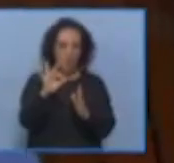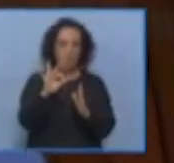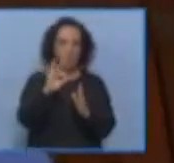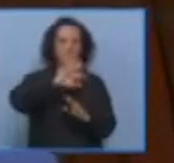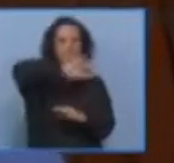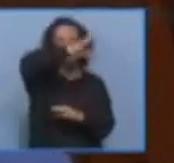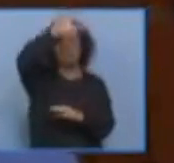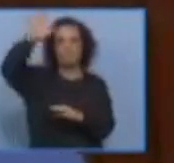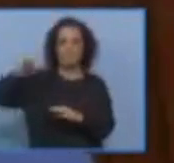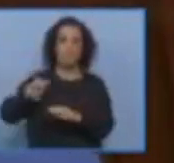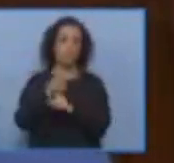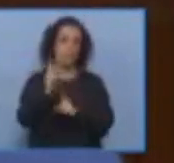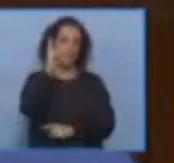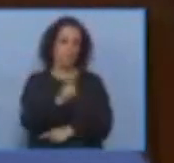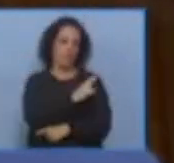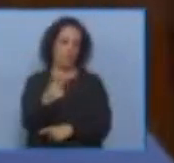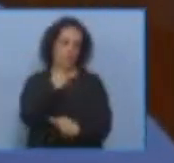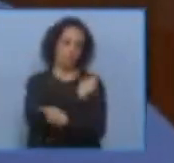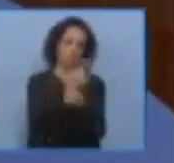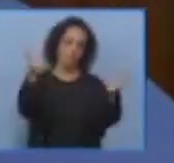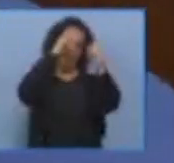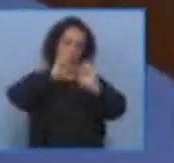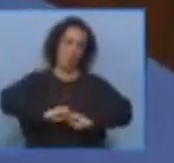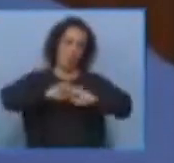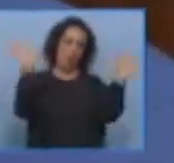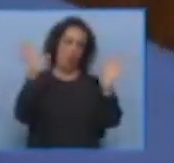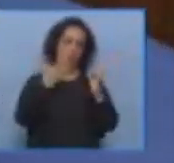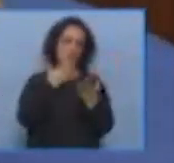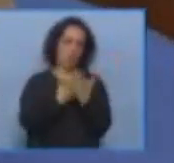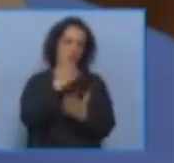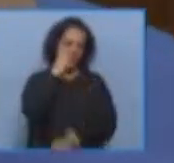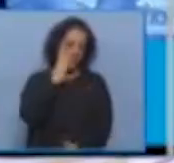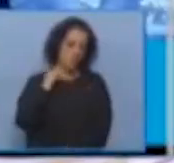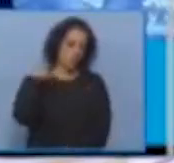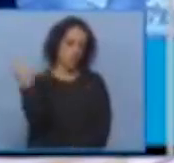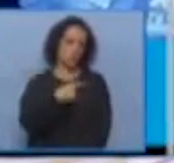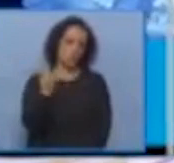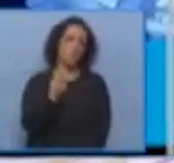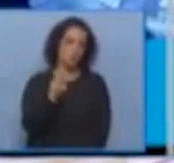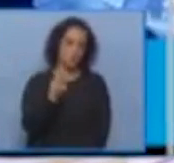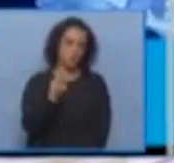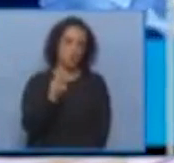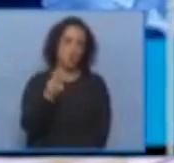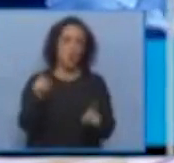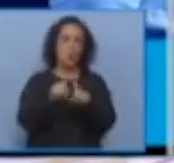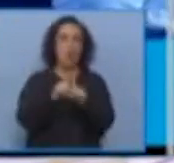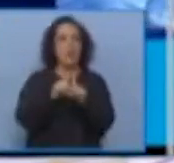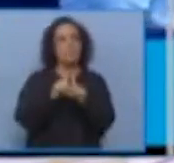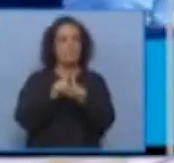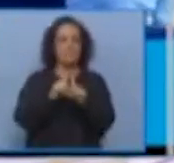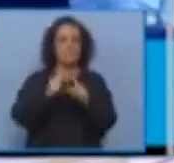muito claras da parte do Vaticano para expurgar essa coisa que nos envergonha a todos e que é uma ferida aberta